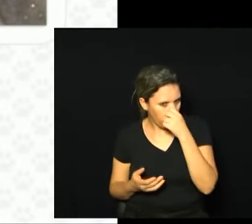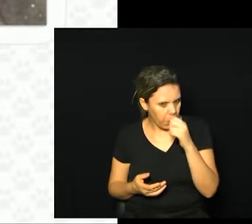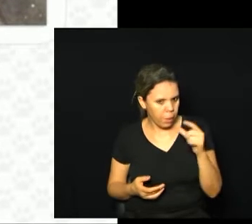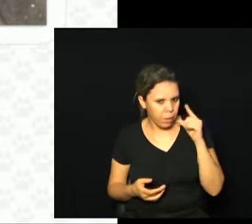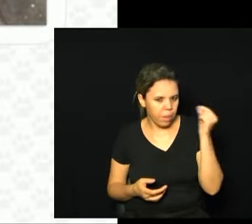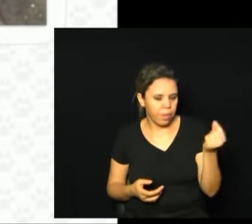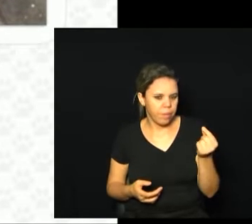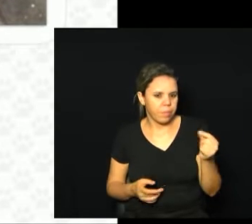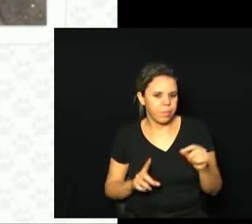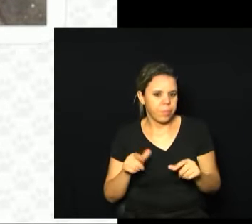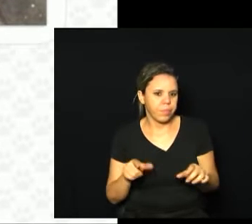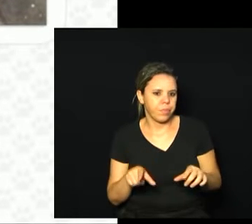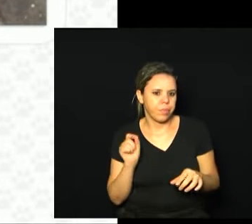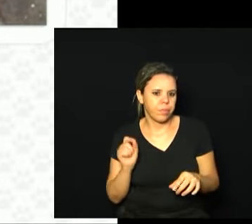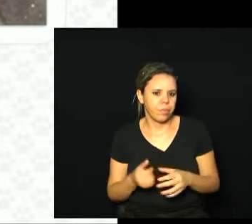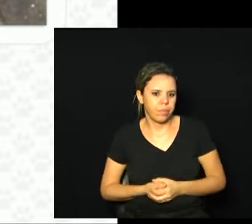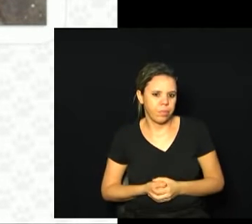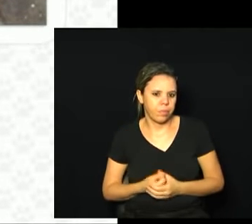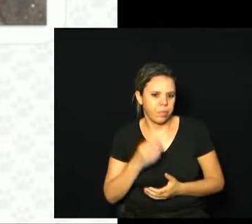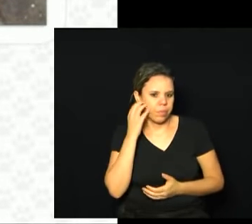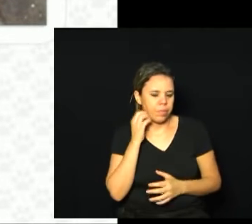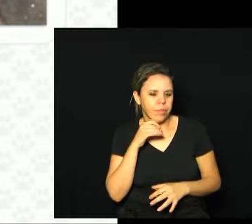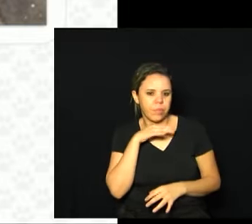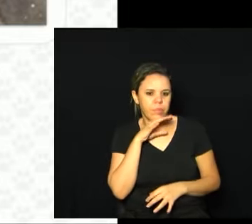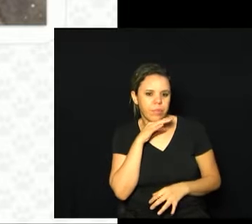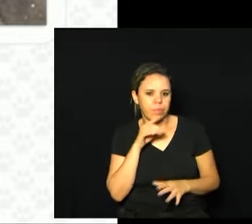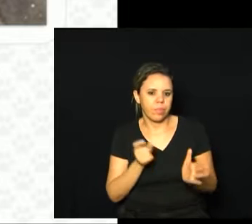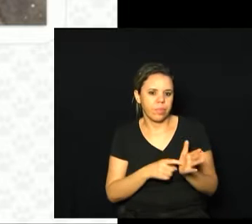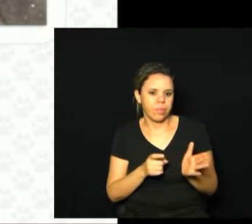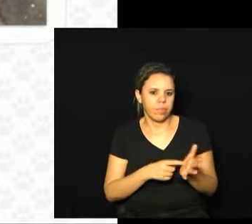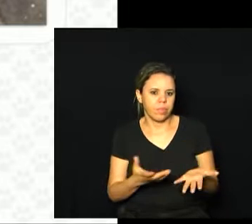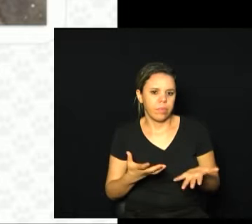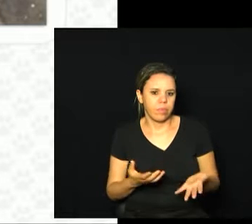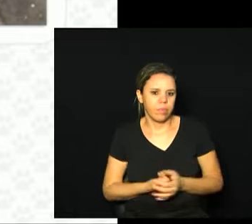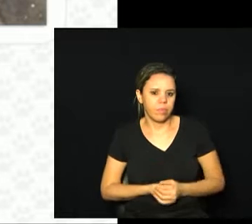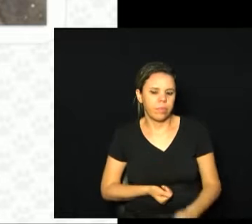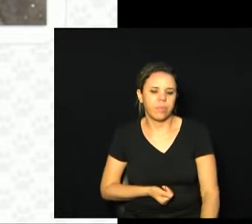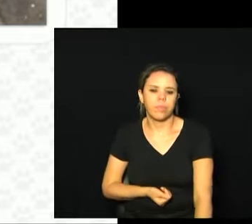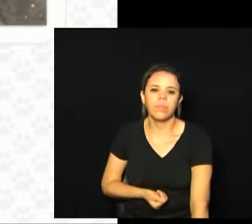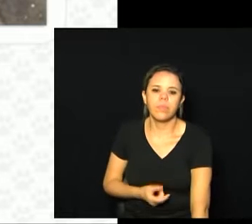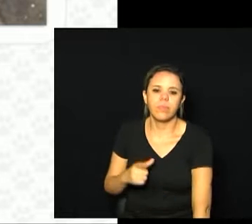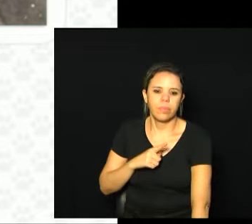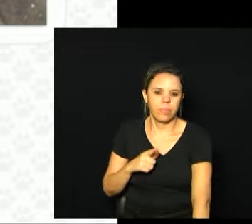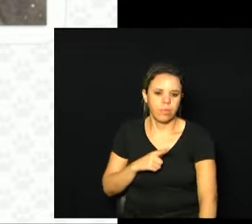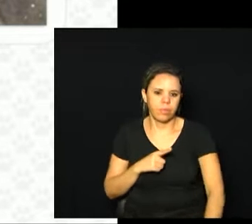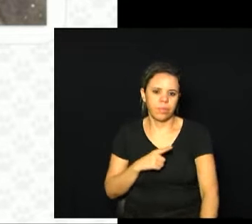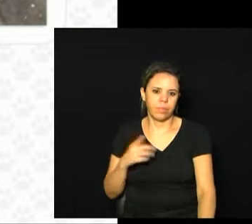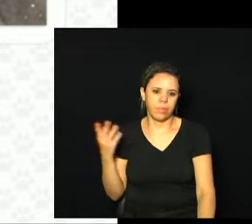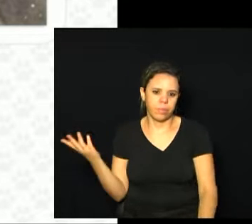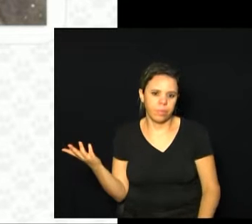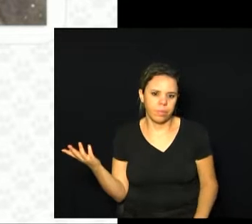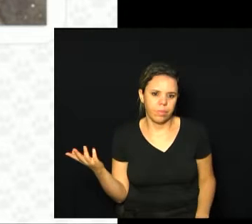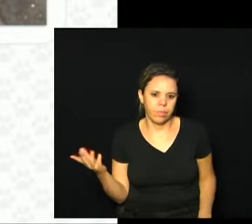gato. E após escolher aí o animal, você vai clicar quero adotar, que vai ter um ícone.